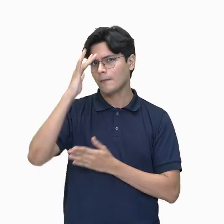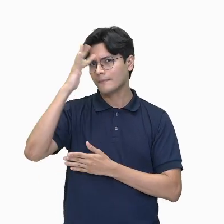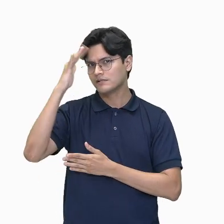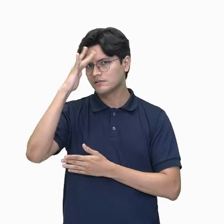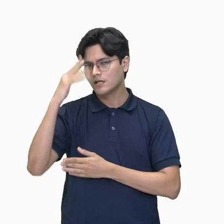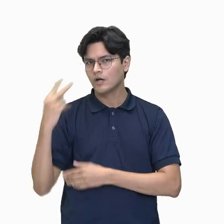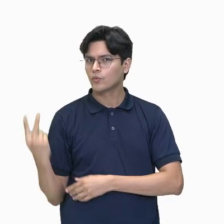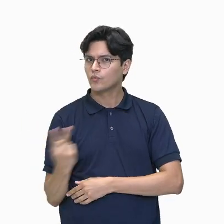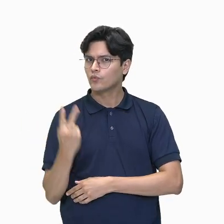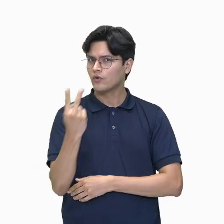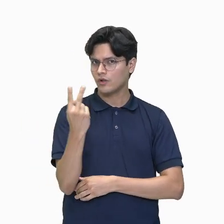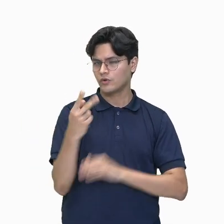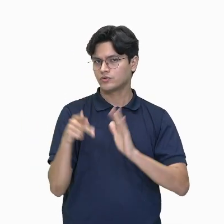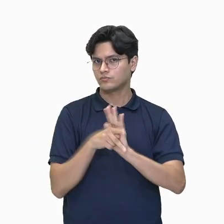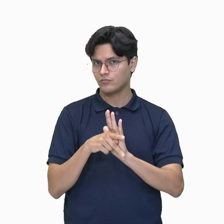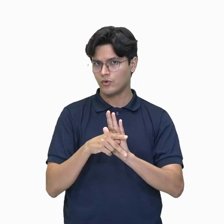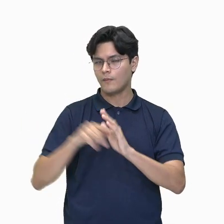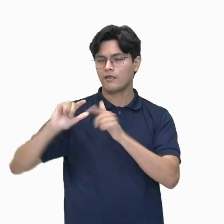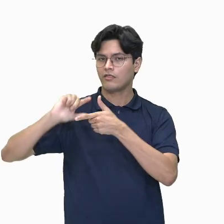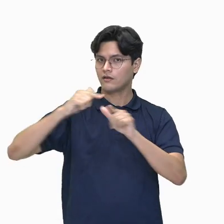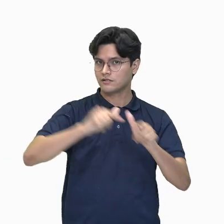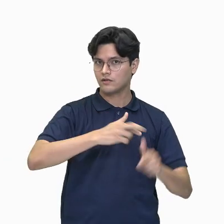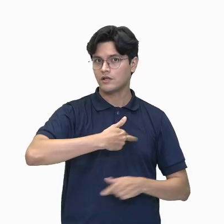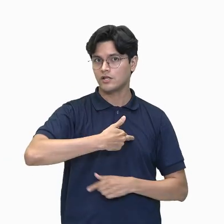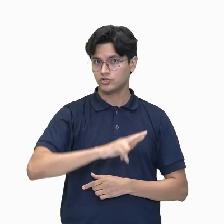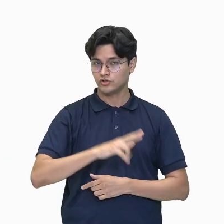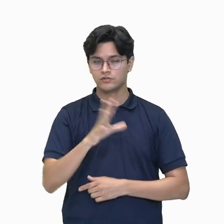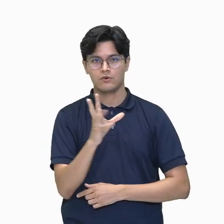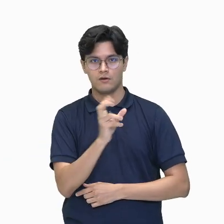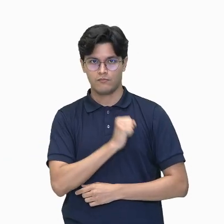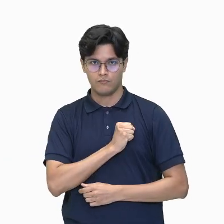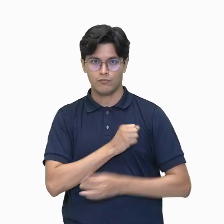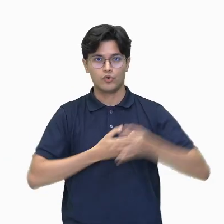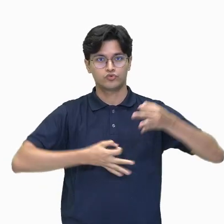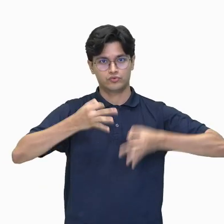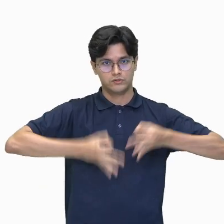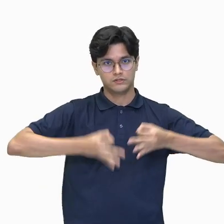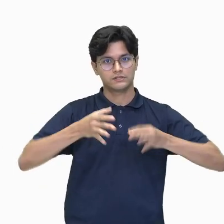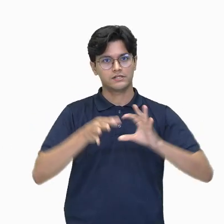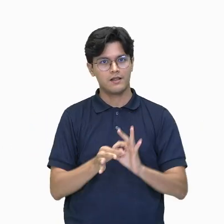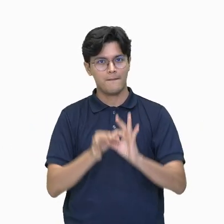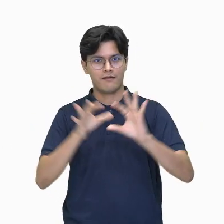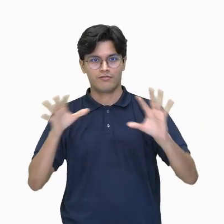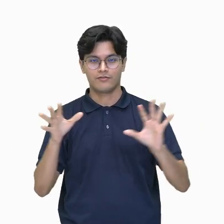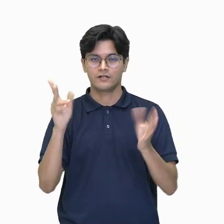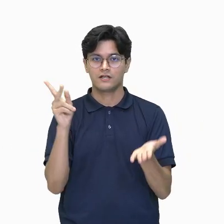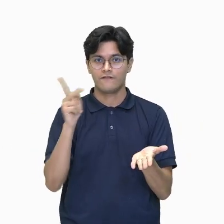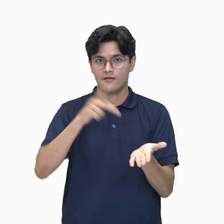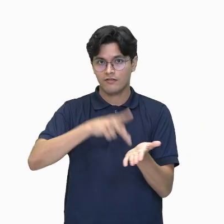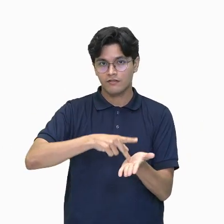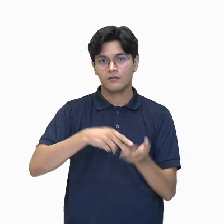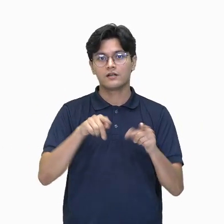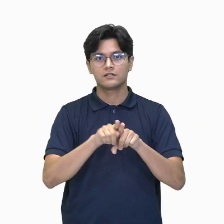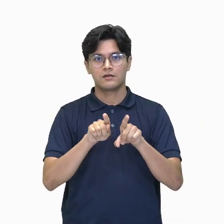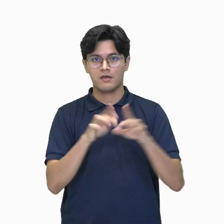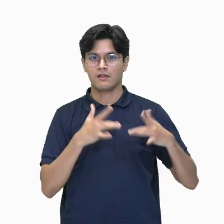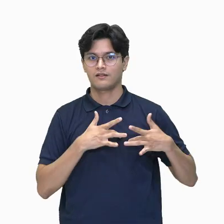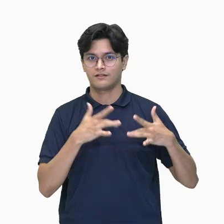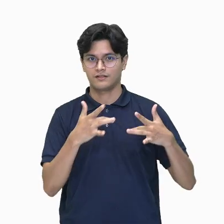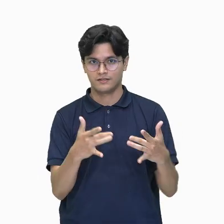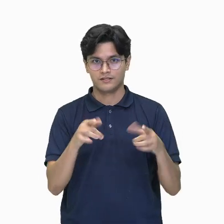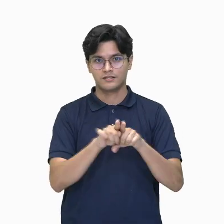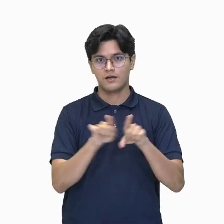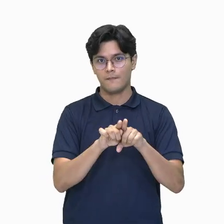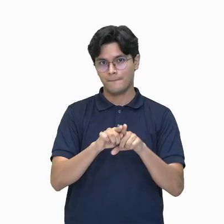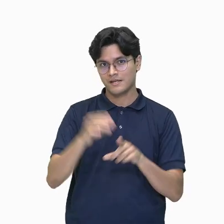que tem nessas tradições religiosas. O amor, a justiça, a liberdade, a verdade, a solidariedade, a